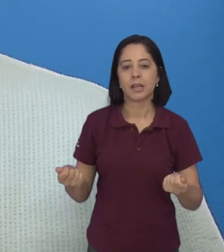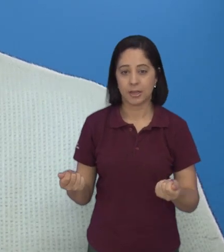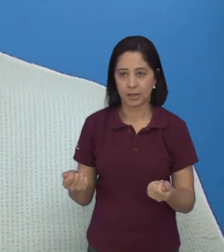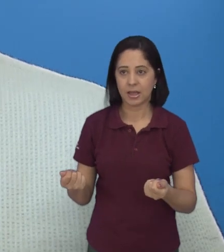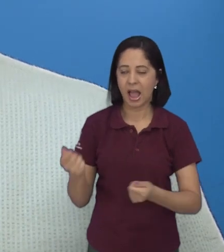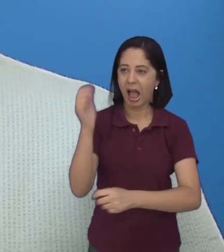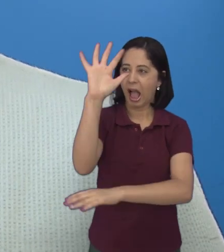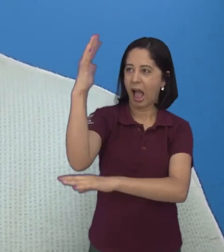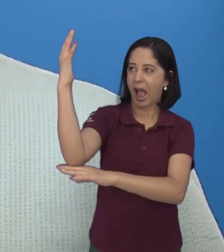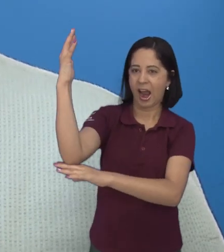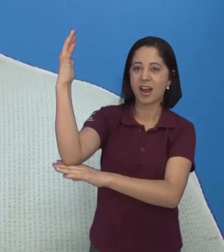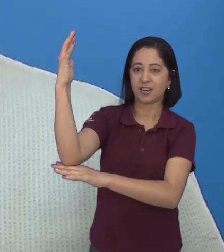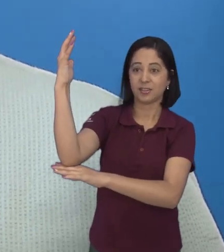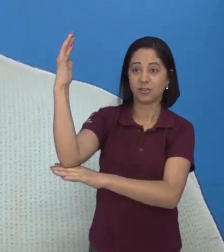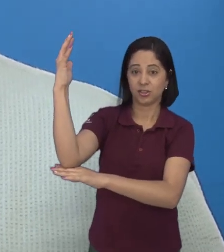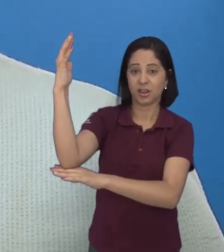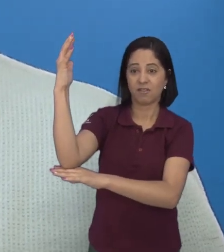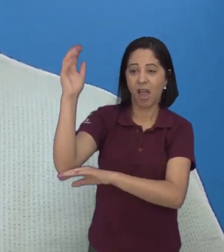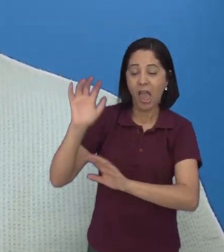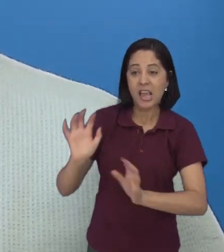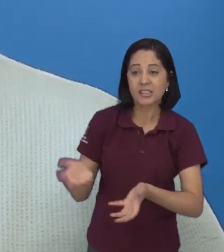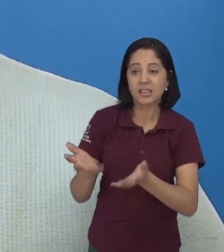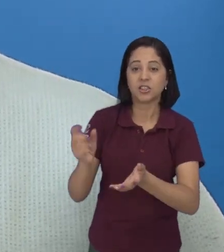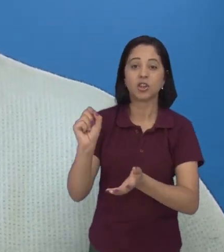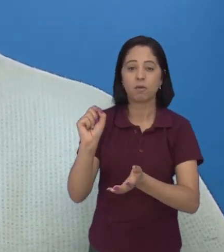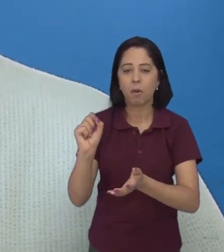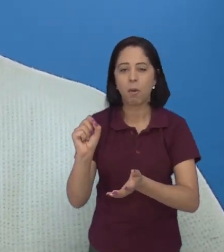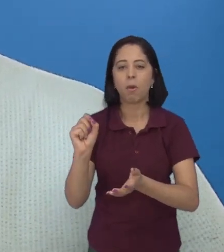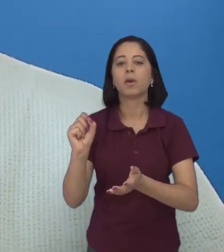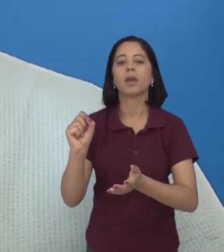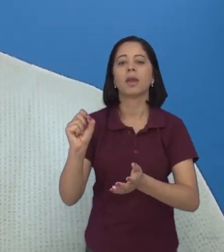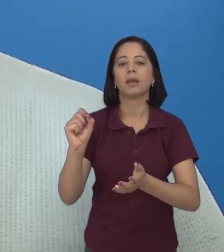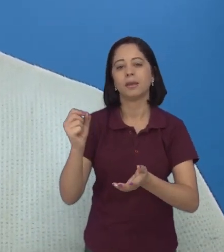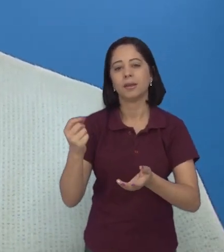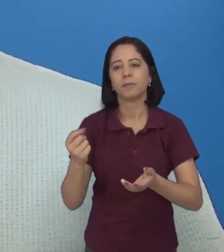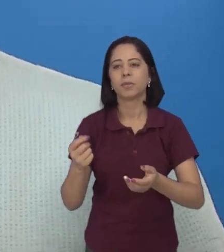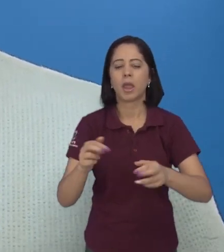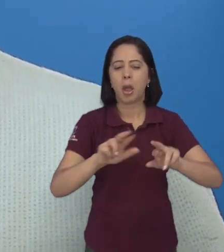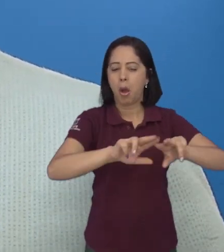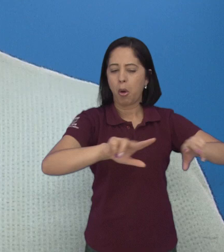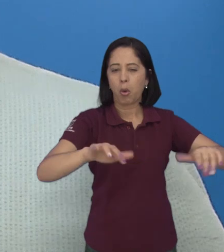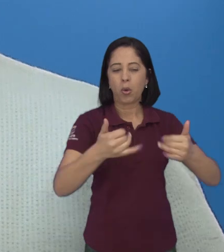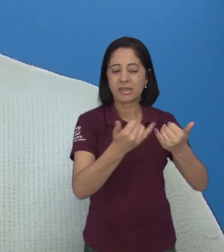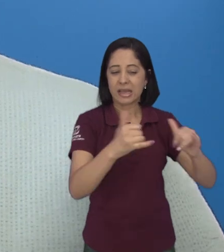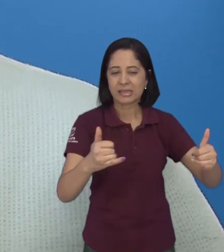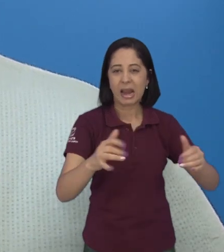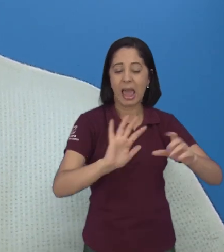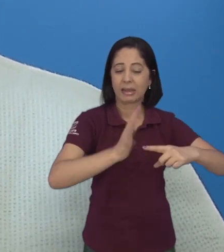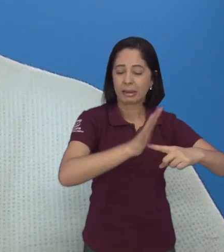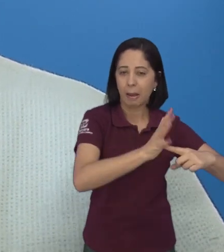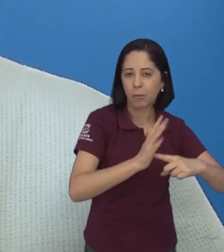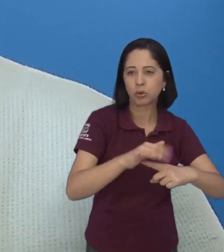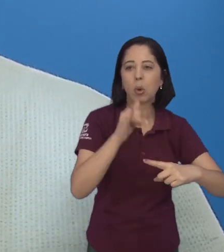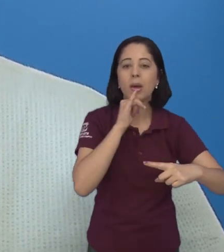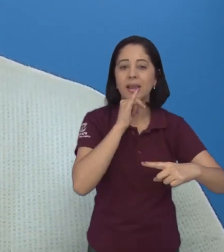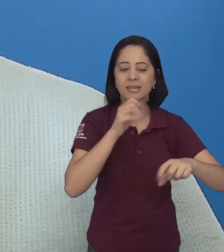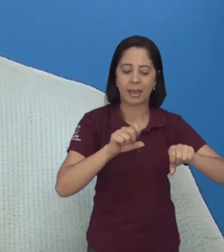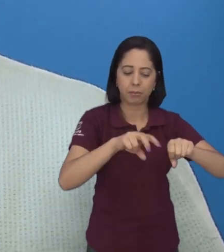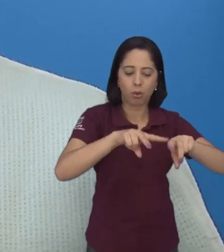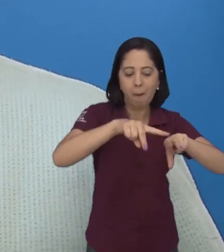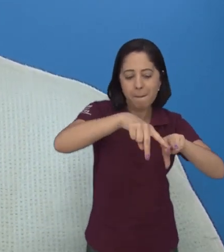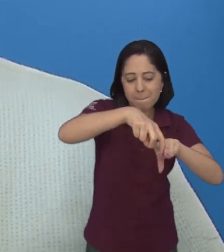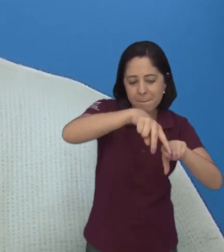E a árvore solar vai incentivar a utilização de equipamentos motorizados